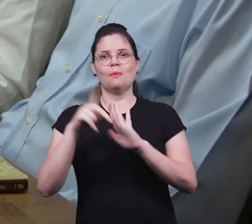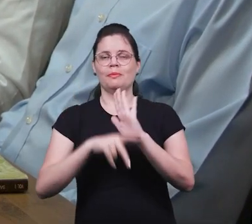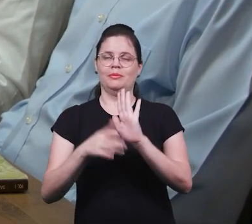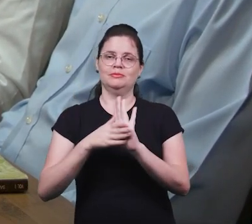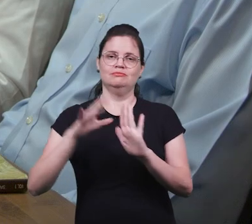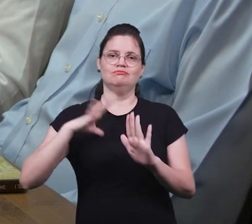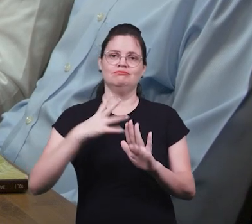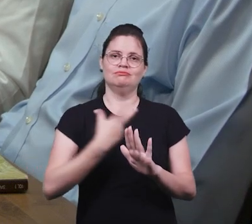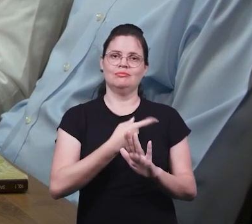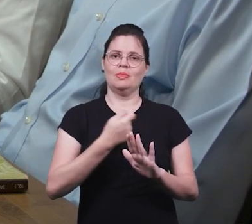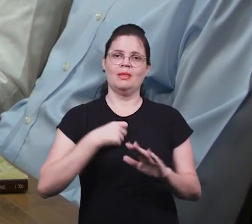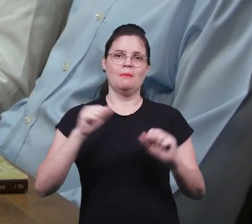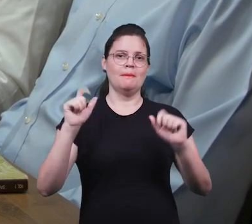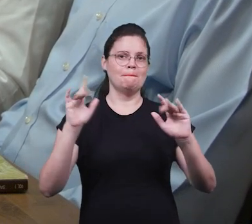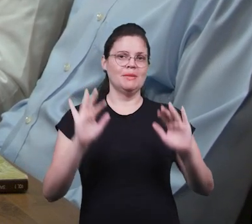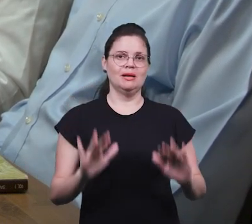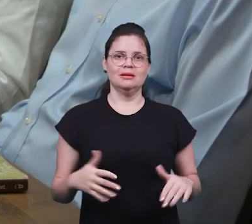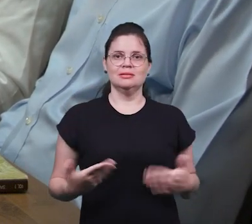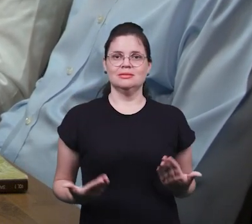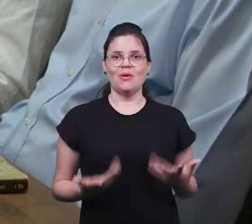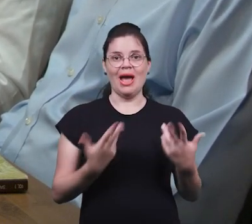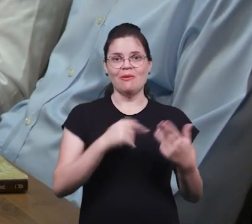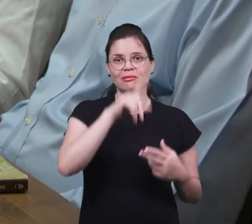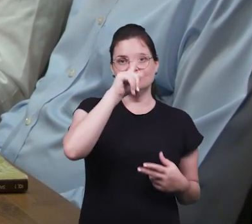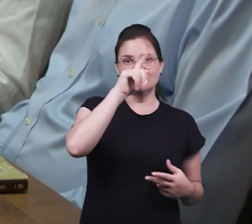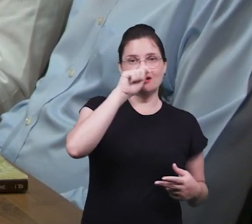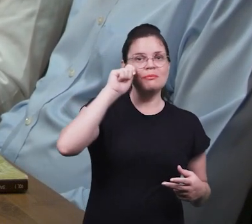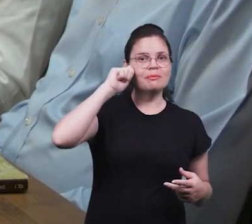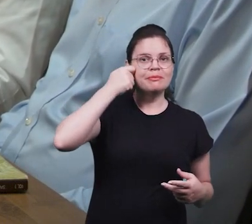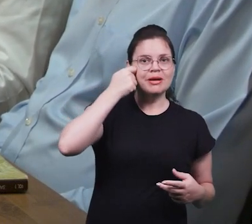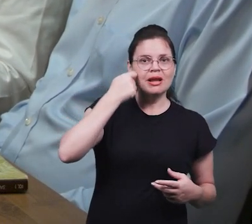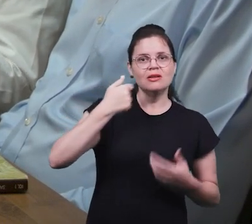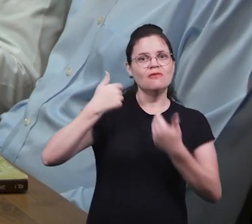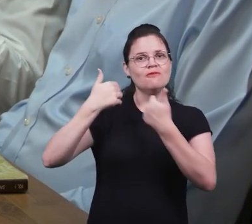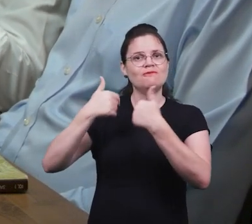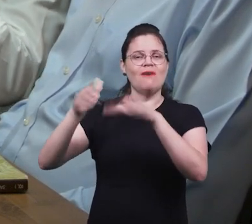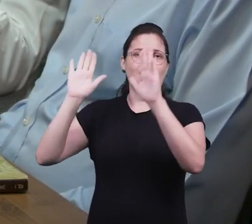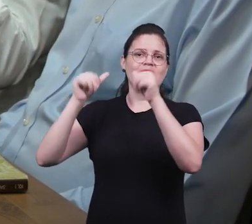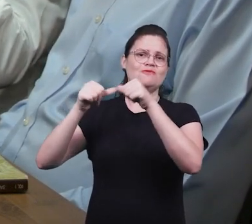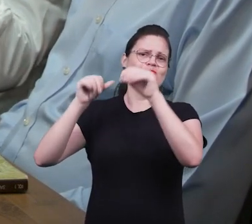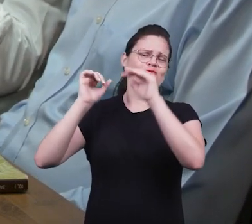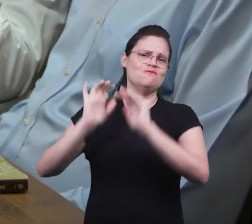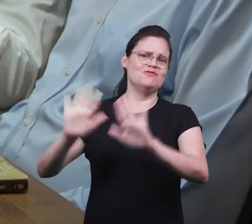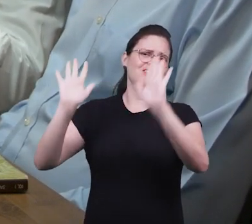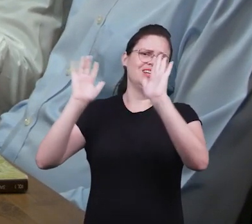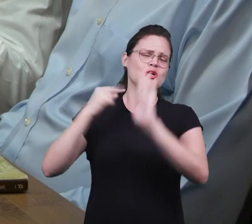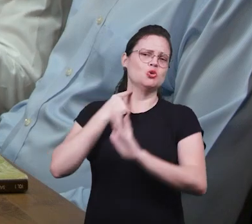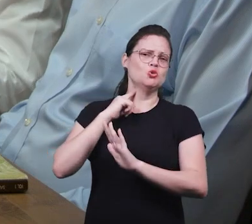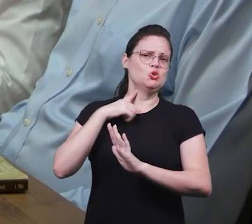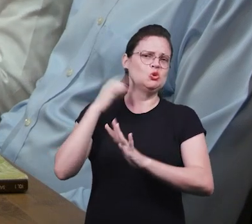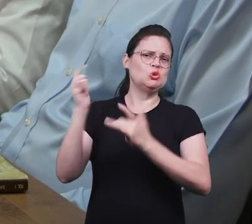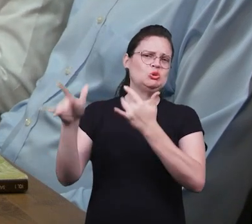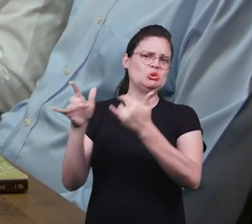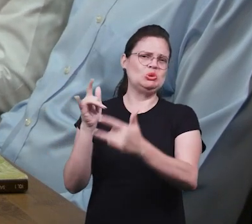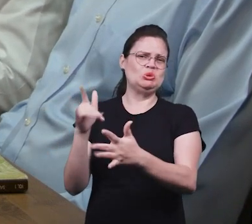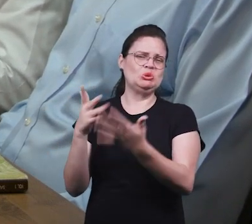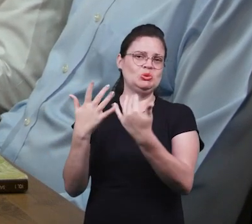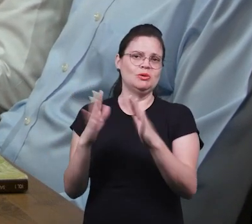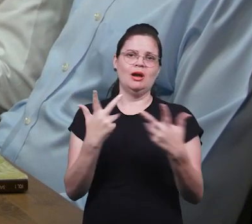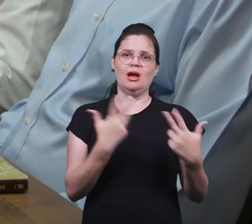há como o homem viver e manter esta comunhão com Deus. Mas essa janela aberta, eu quero terminar só com